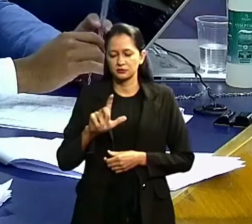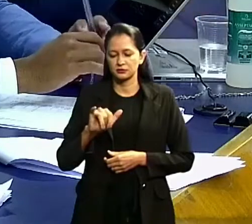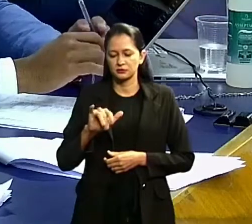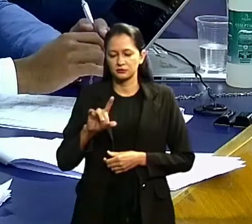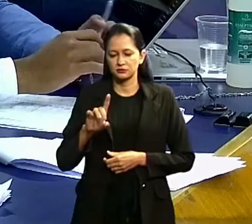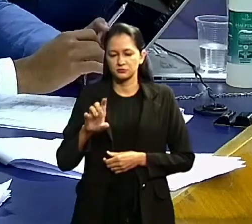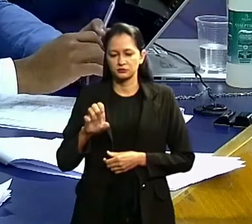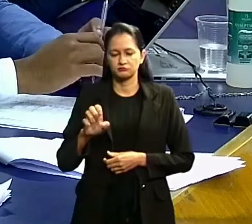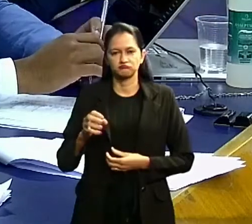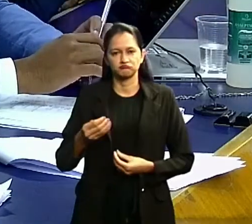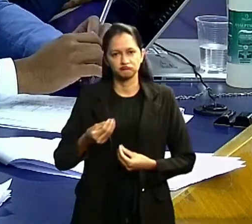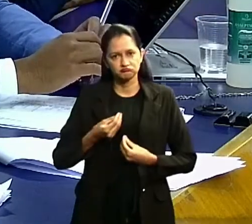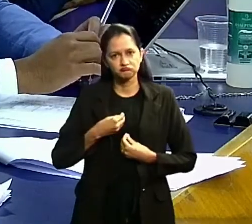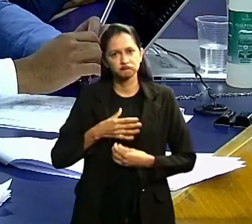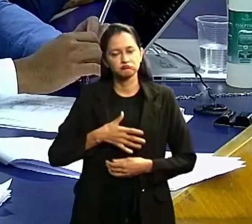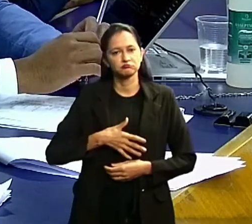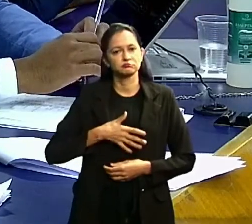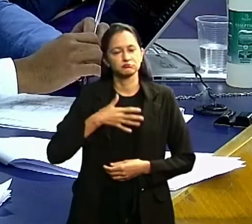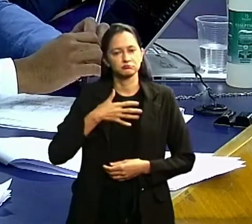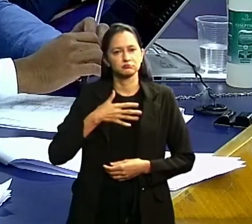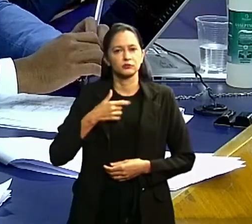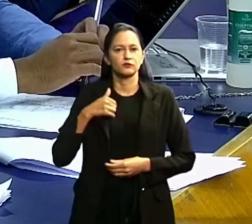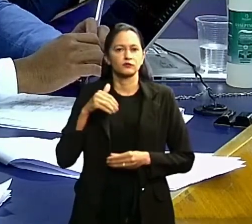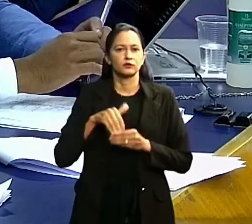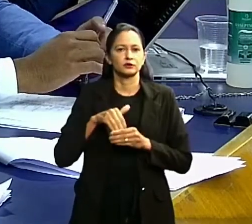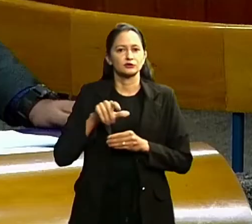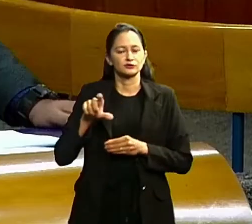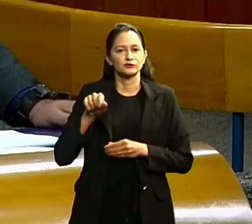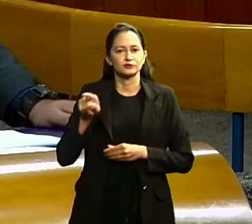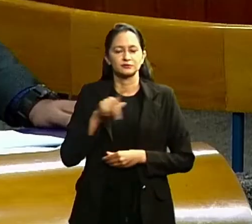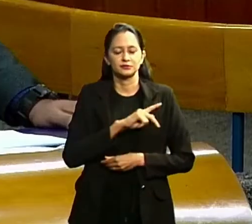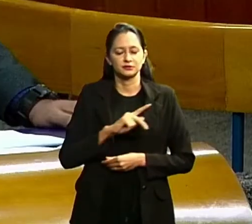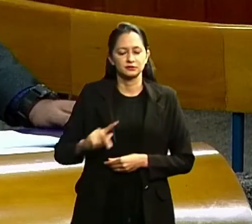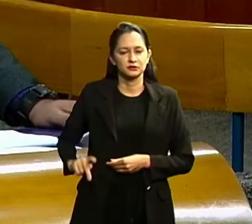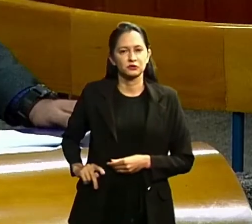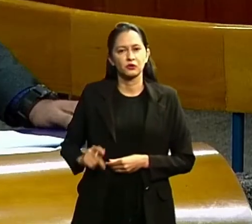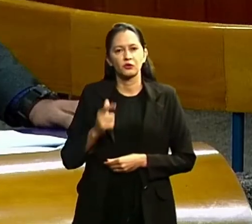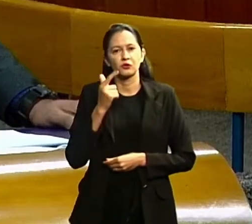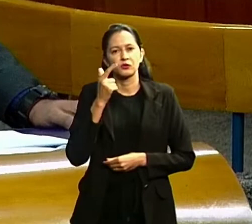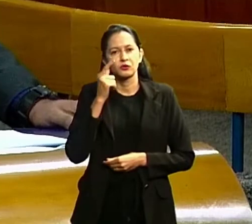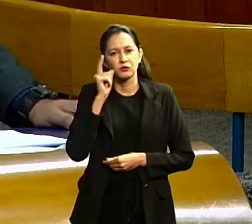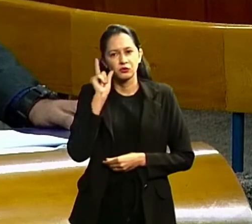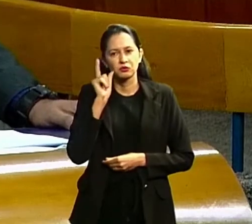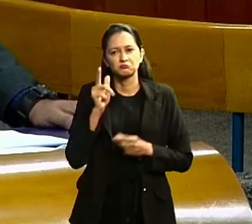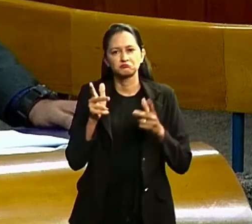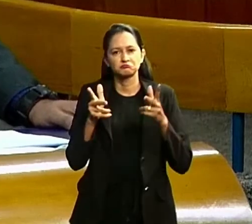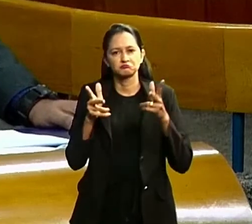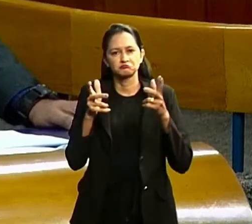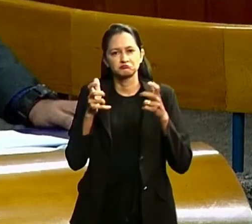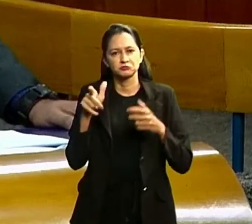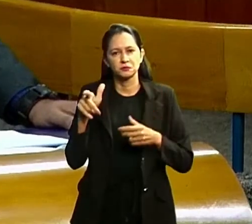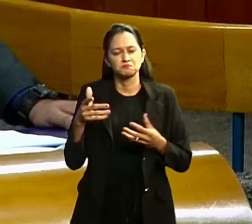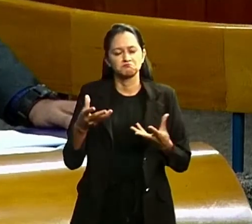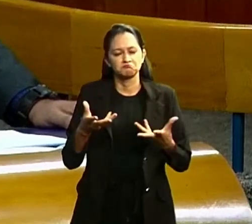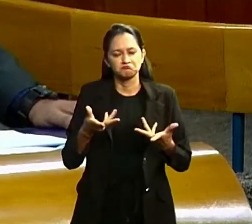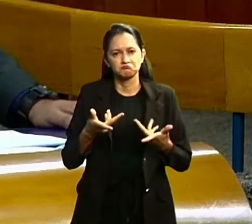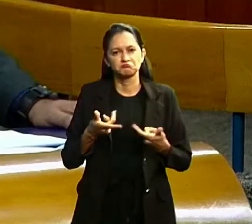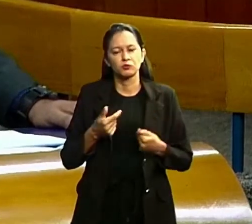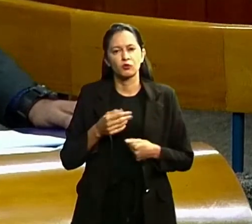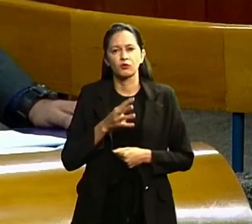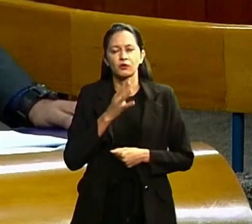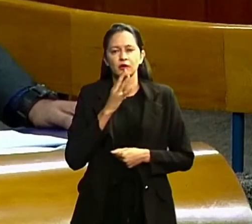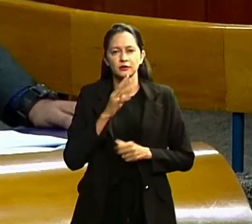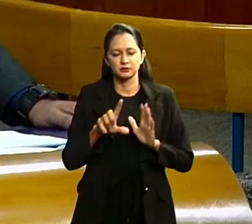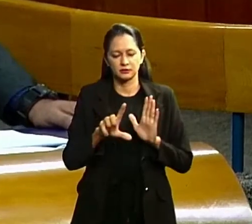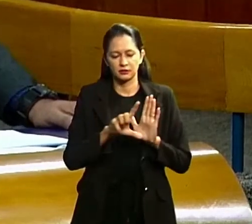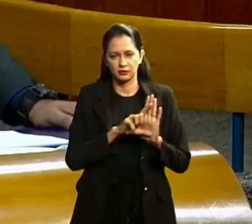orgulhou de ter votado 3 vezes em Vossa Excelência. Ontem eu vi o preparo que o senhor tem em conhecer um código tributário, em